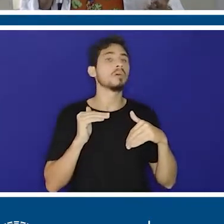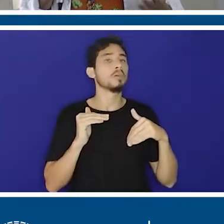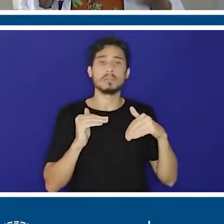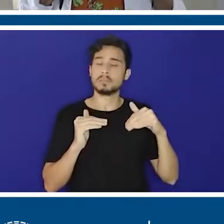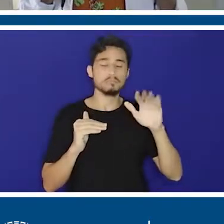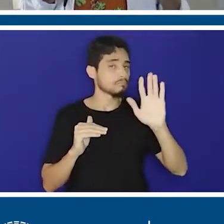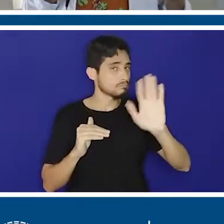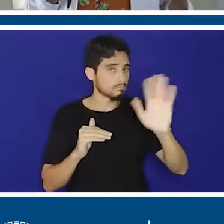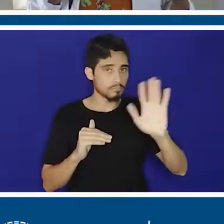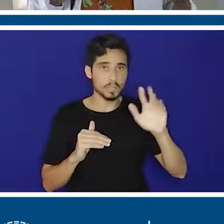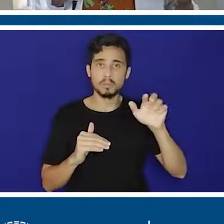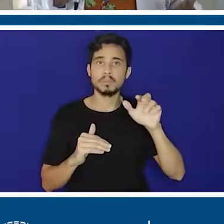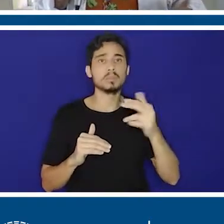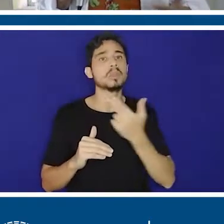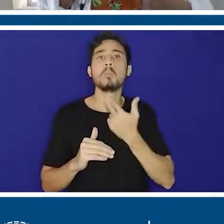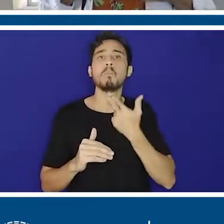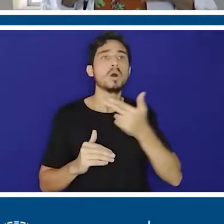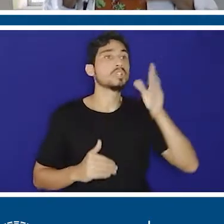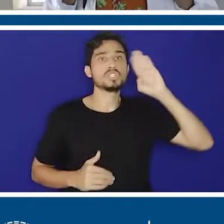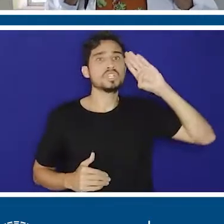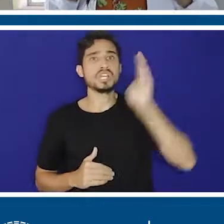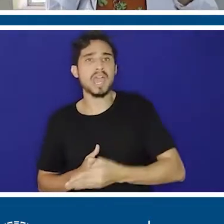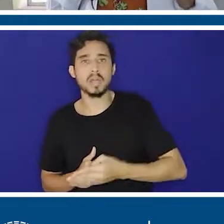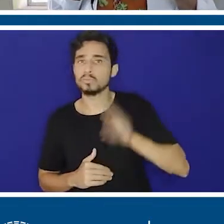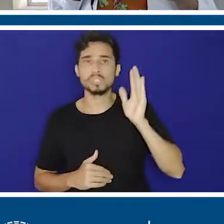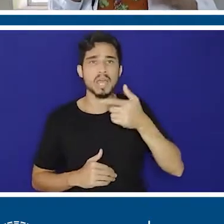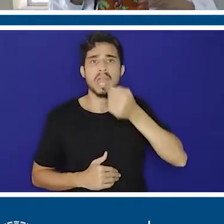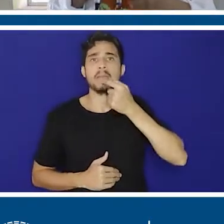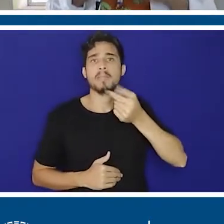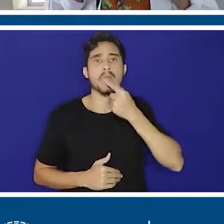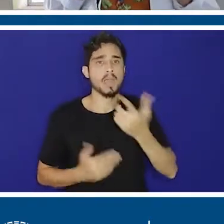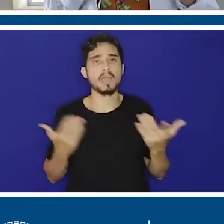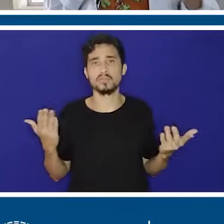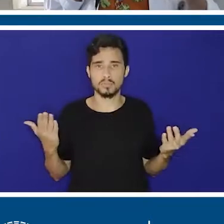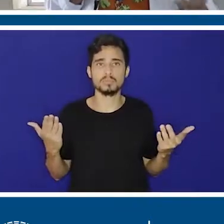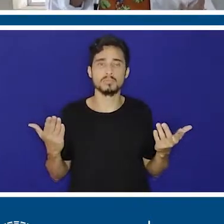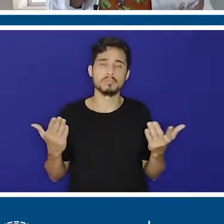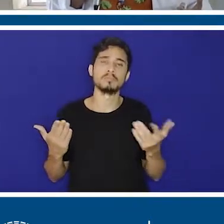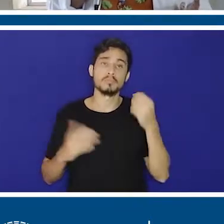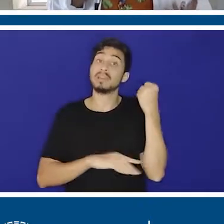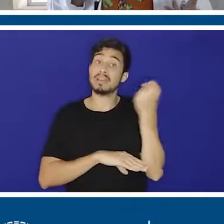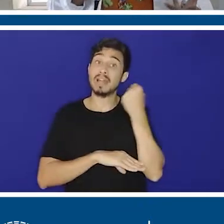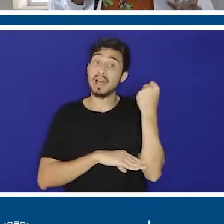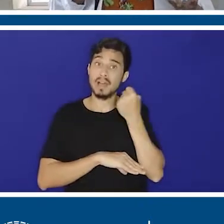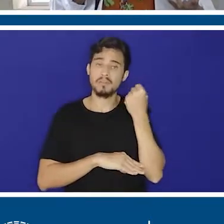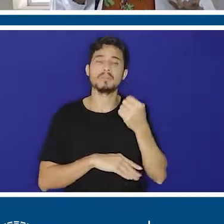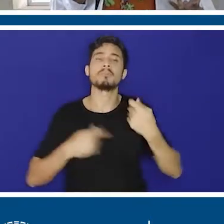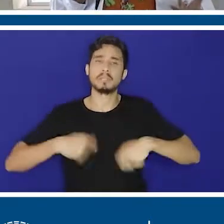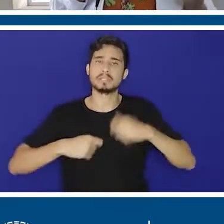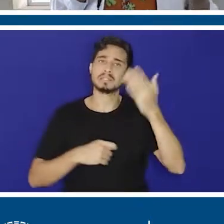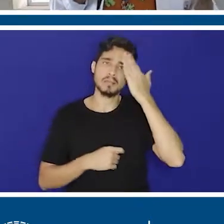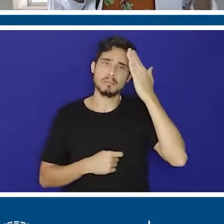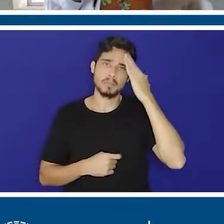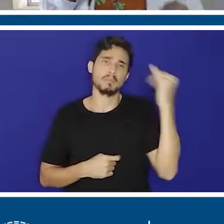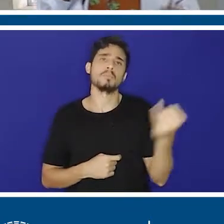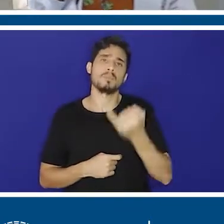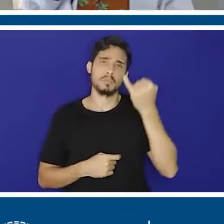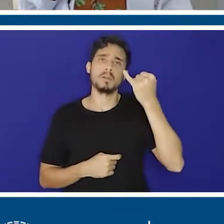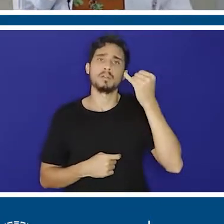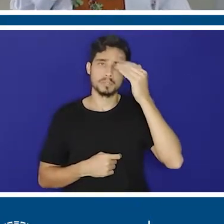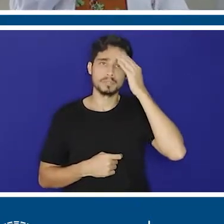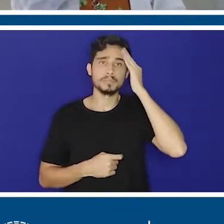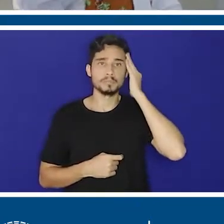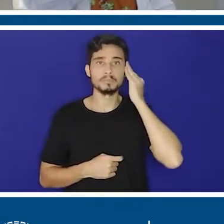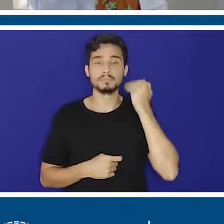né, exceto condições muito graves, muito especiais, né, porque a gente sabe que